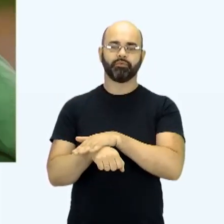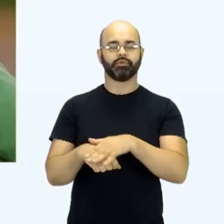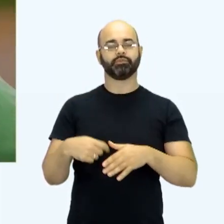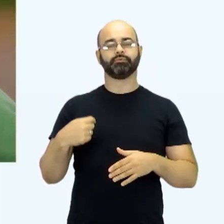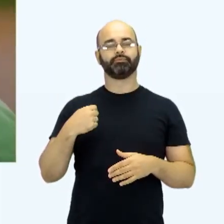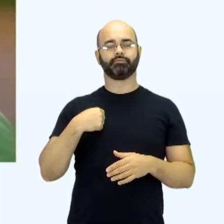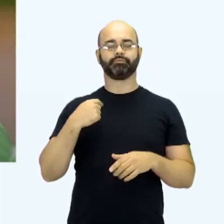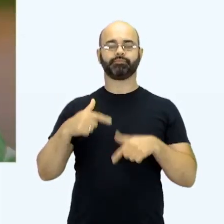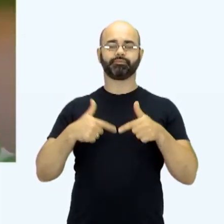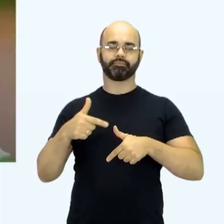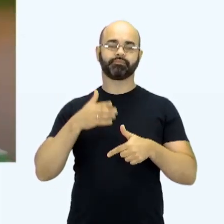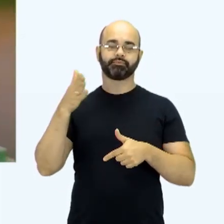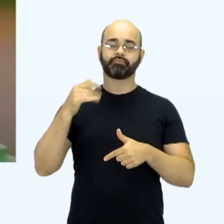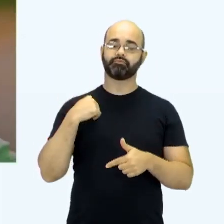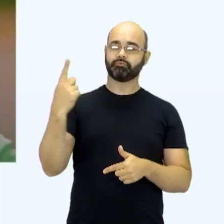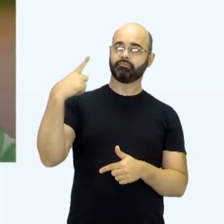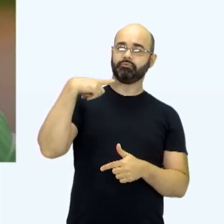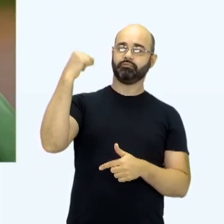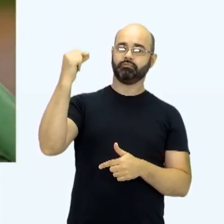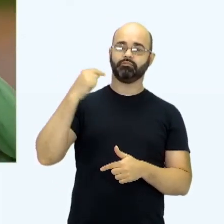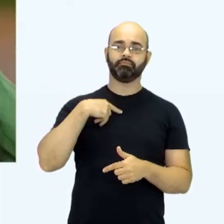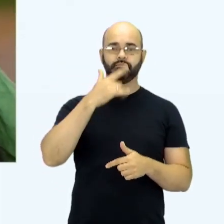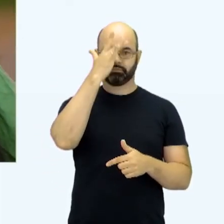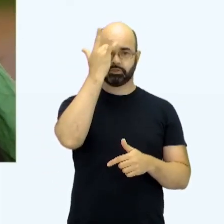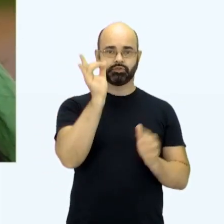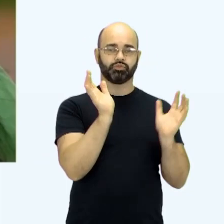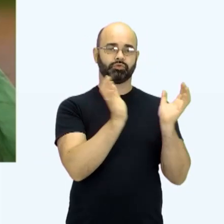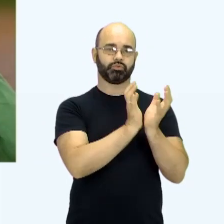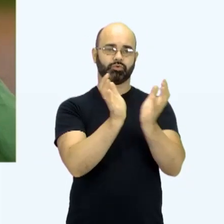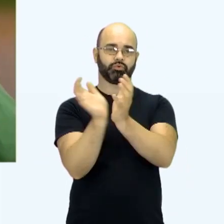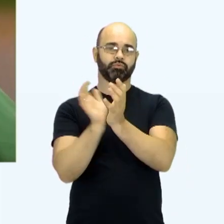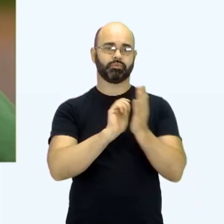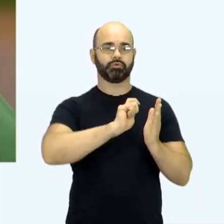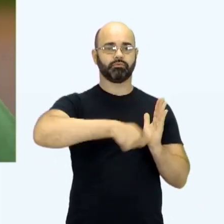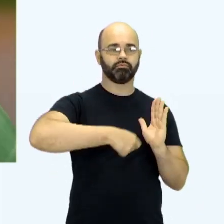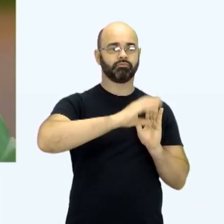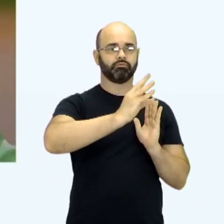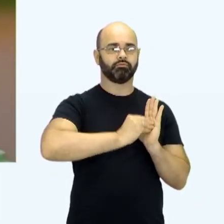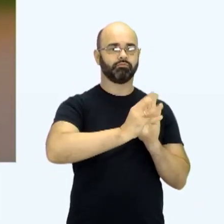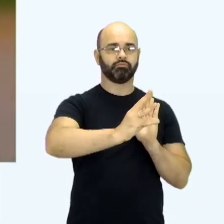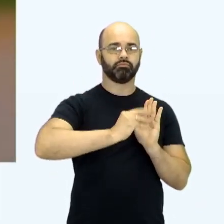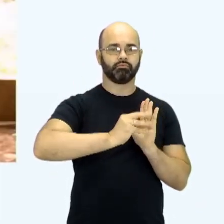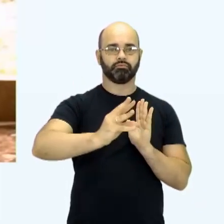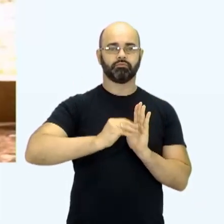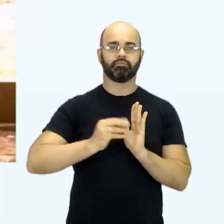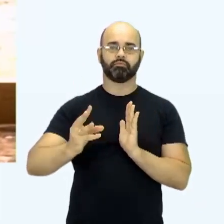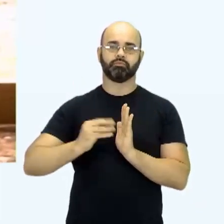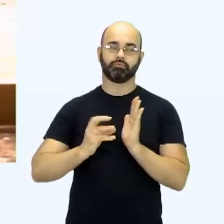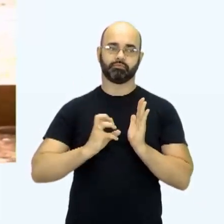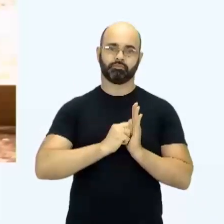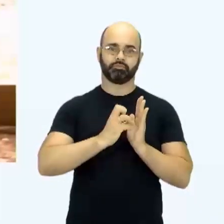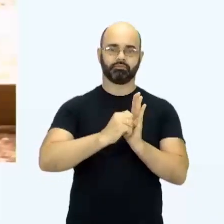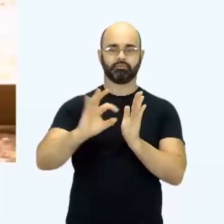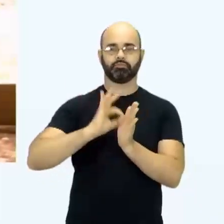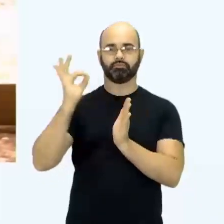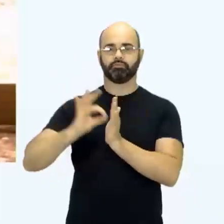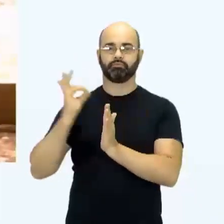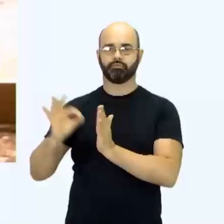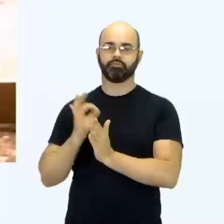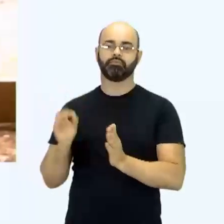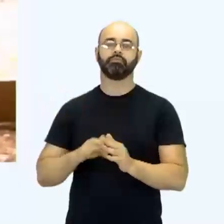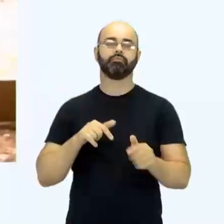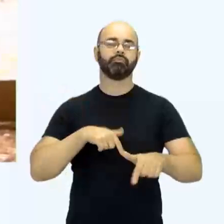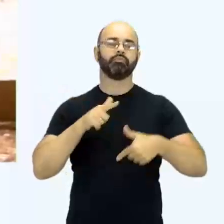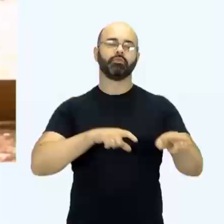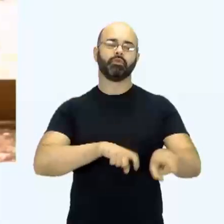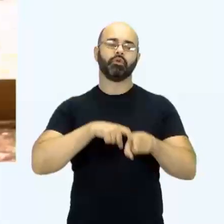meio ambiente. Eu fui selecionada para fazer o cadastramento nas comunidades da Resex Arapixi. teve oficina de horta comunitária,